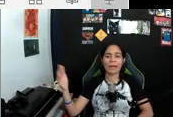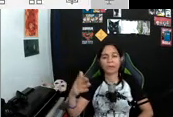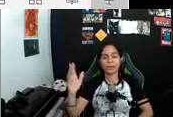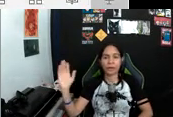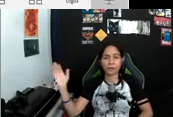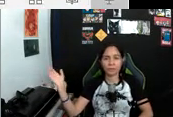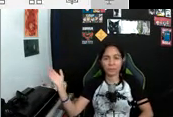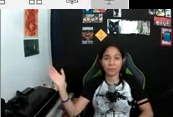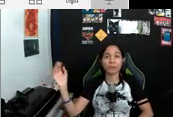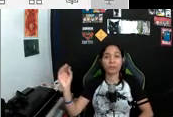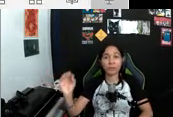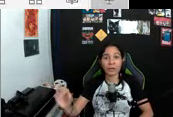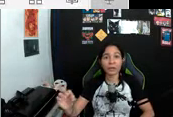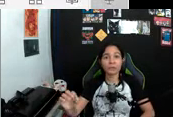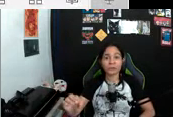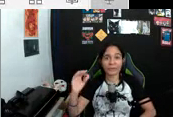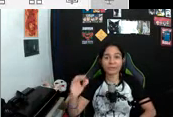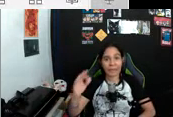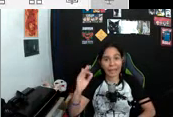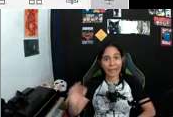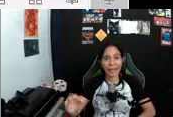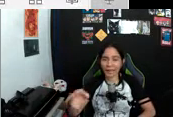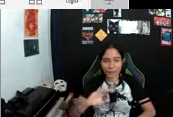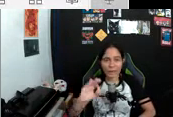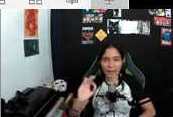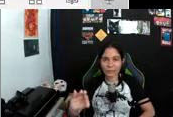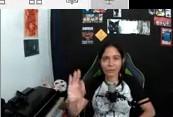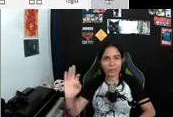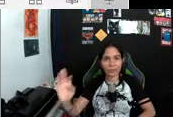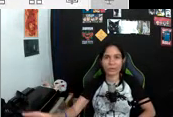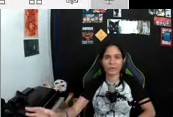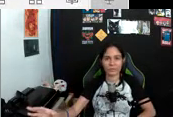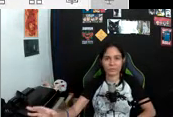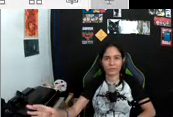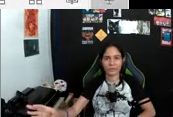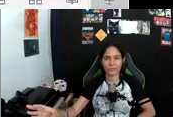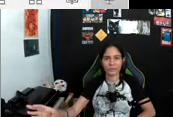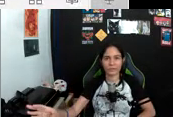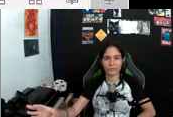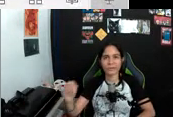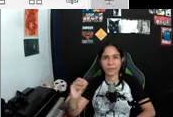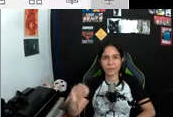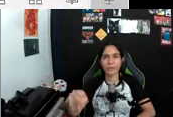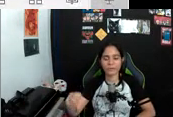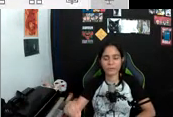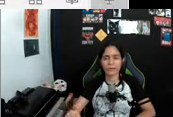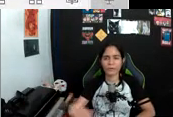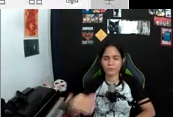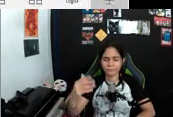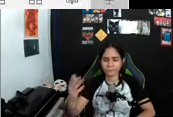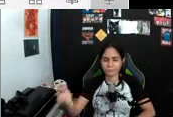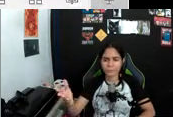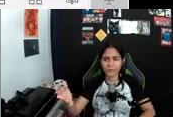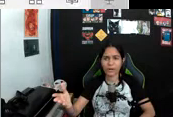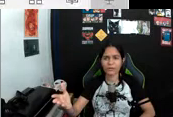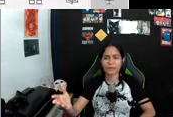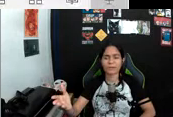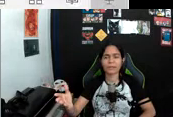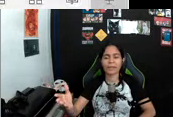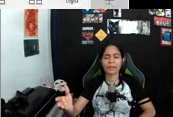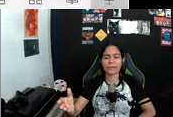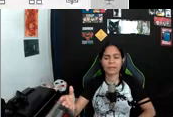indo para um lado ou indo na contramão. Não, você, se é errado, acabou-se. Tá? Então, você como profissional,